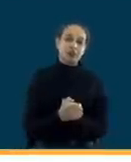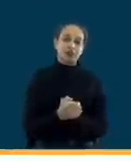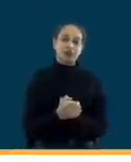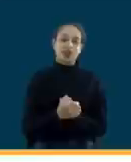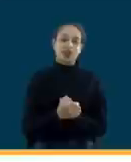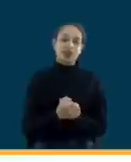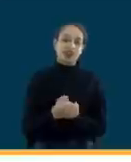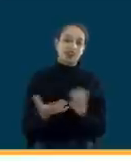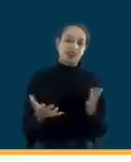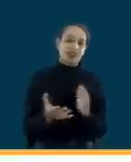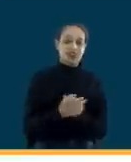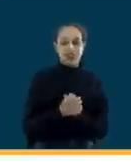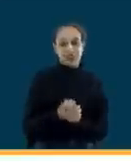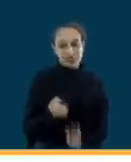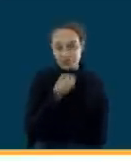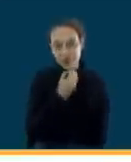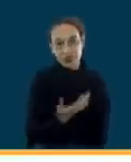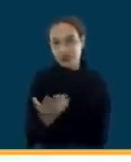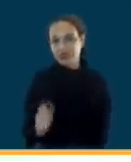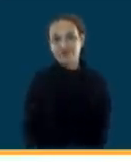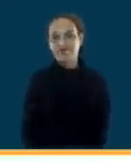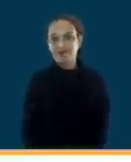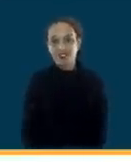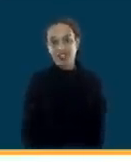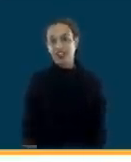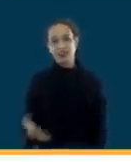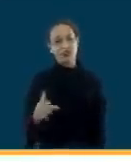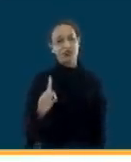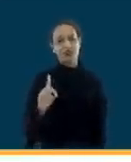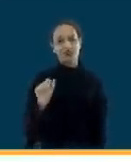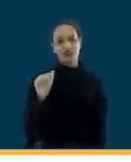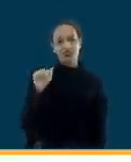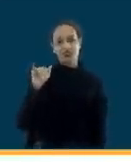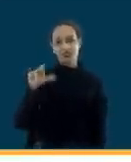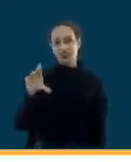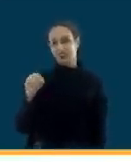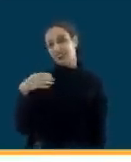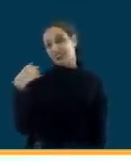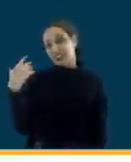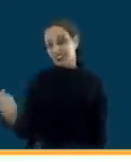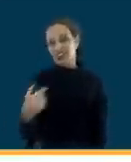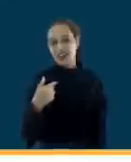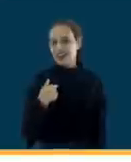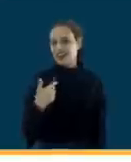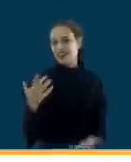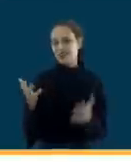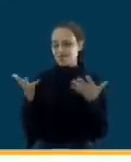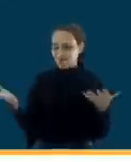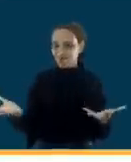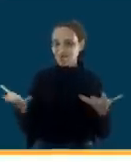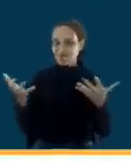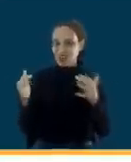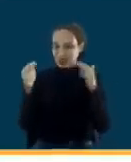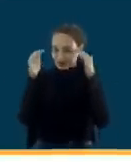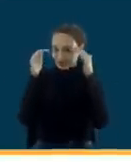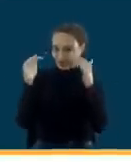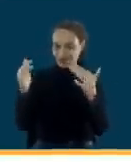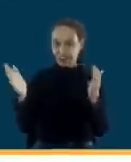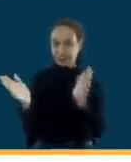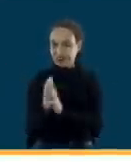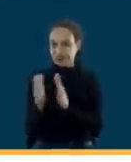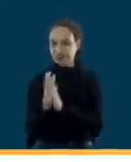bárbara. Com o Danilo nem fala, sou admirador do Danilo. Eu acho que, da mesma forma que você falou